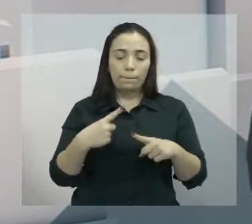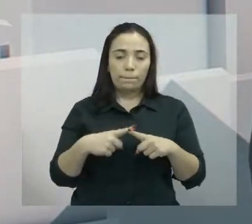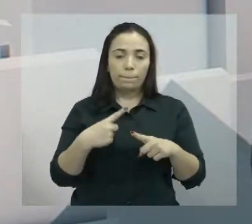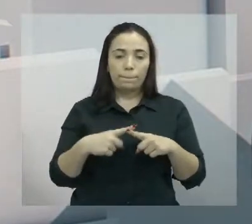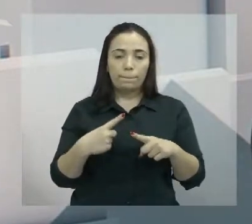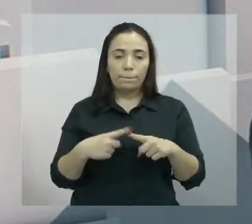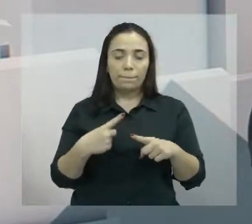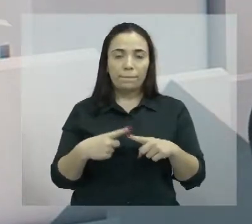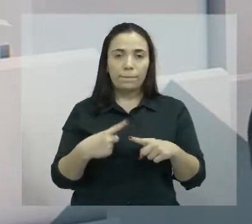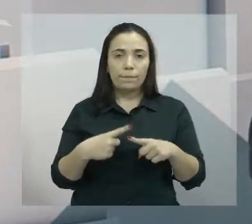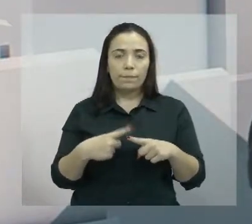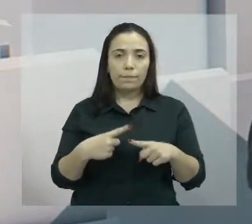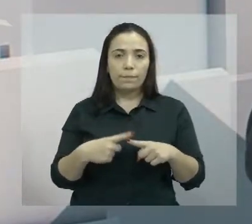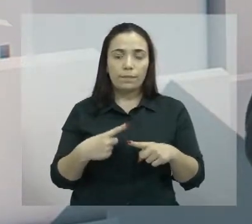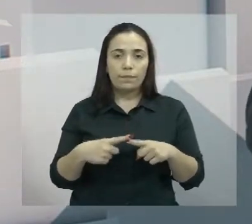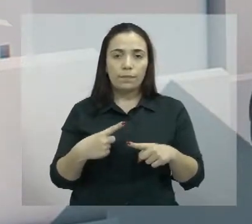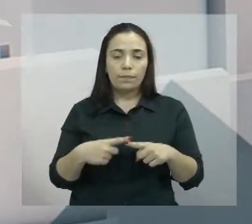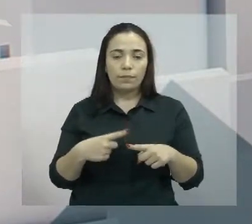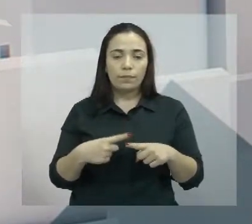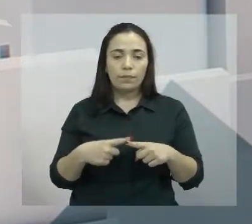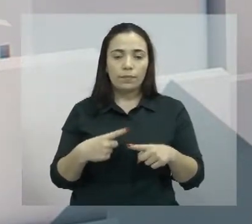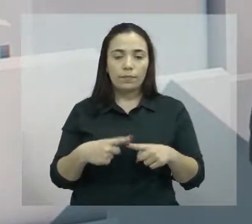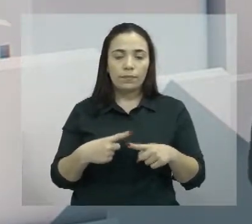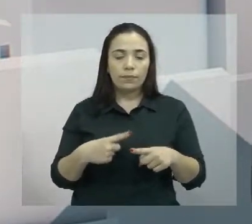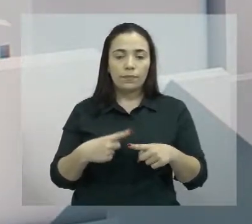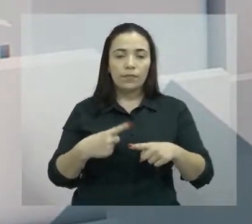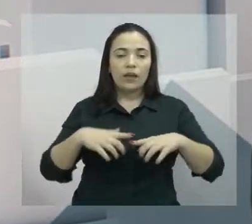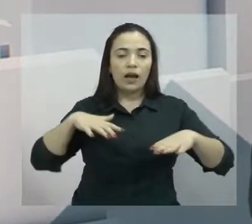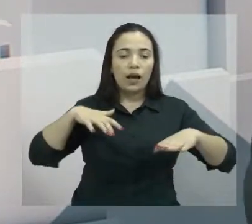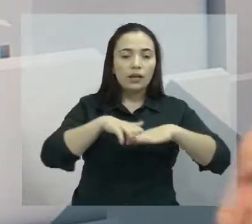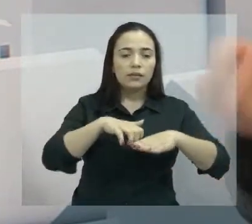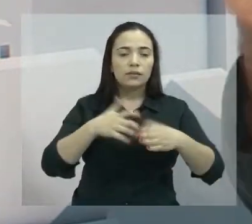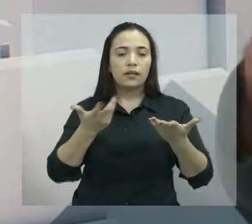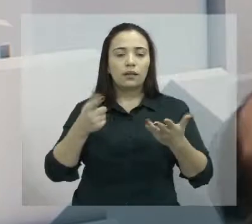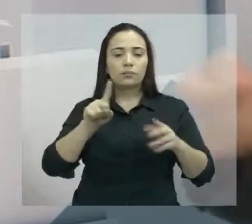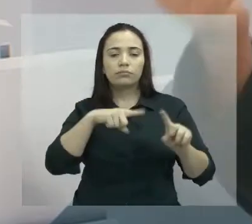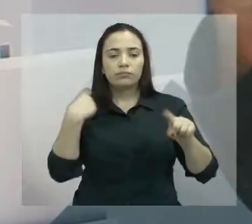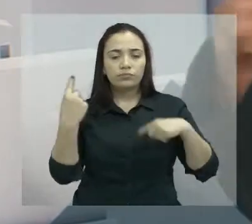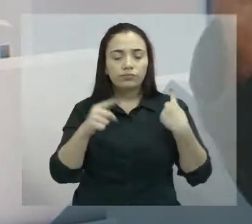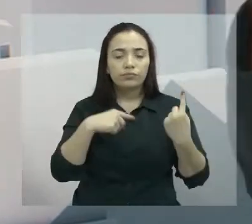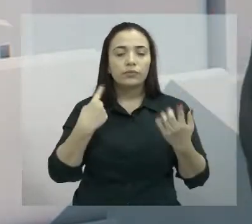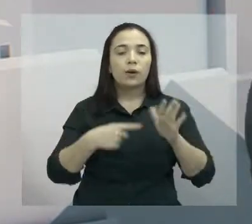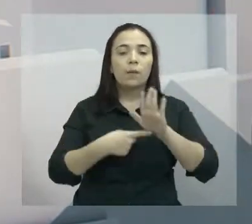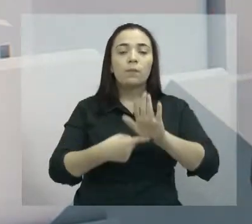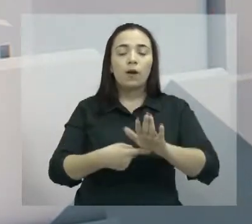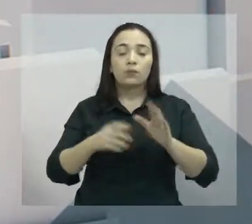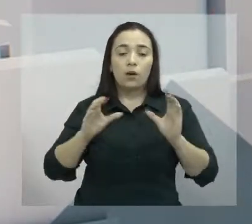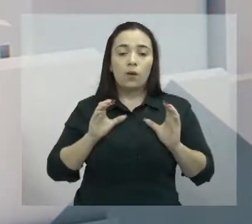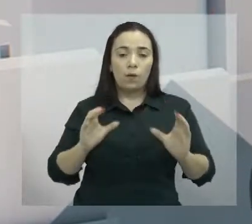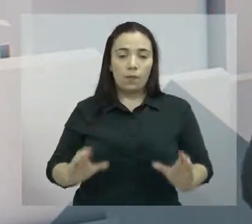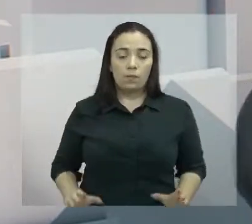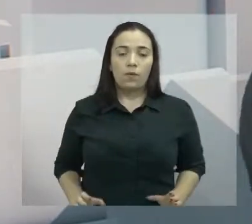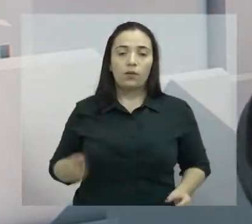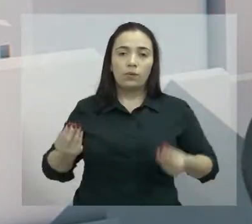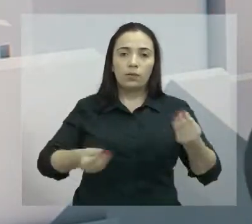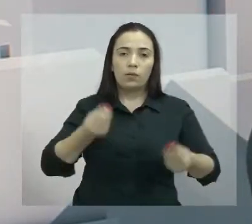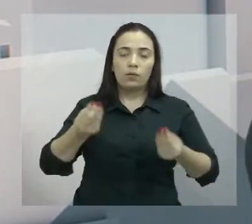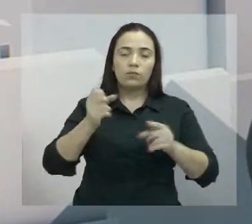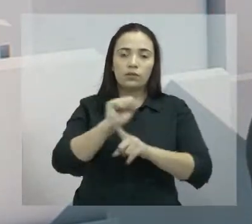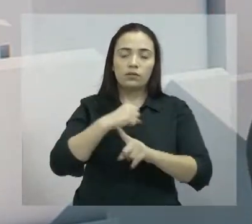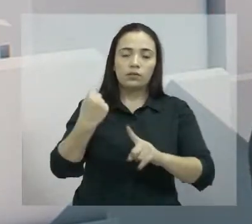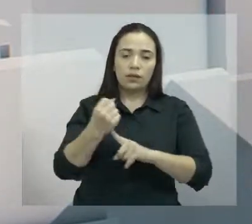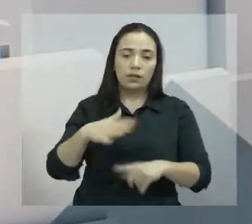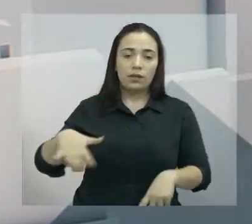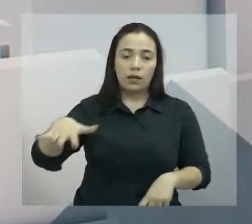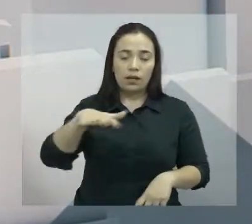sempre o resultado, né, de acidentes e mortes no trânsito mostra o comportamento da sociedade no trânsito,